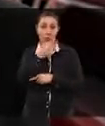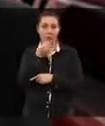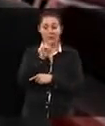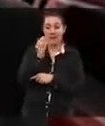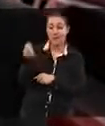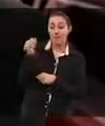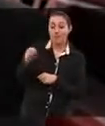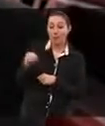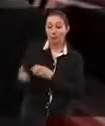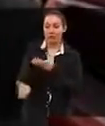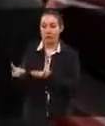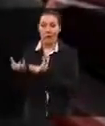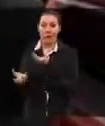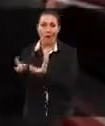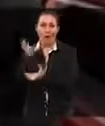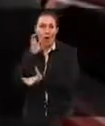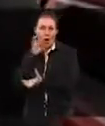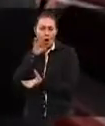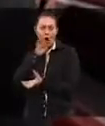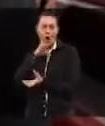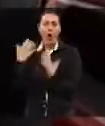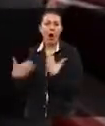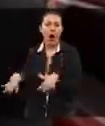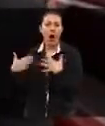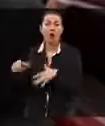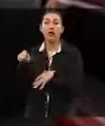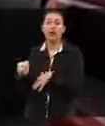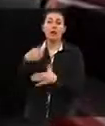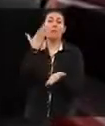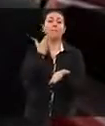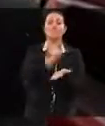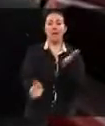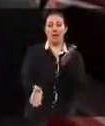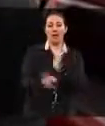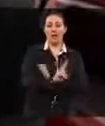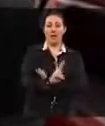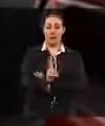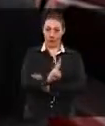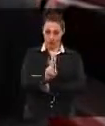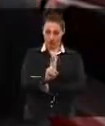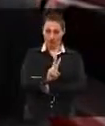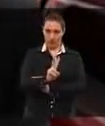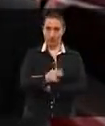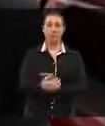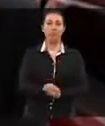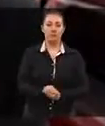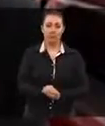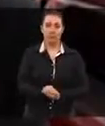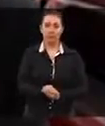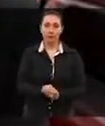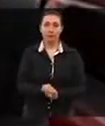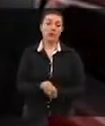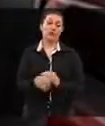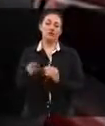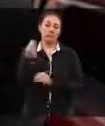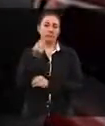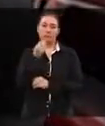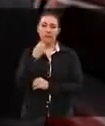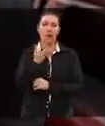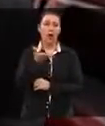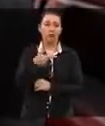principalmente, quando a gente submete esses alimentos a altas temperaturas, eles perdem alguns dos nutrientes, né? Então,